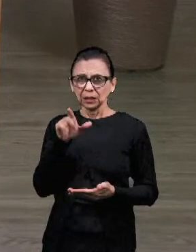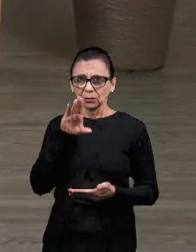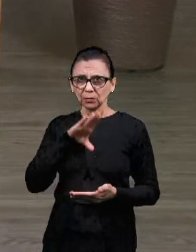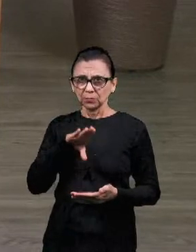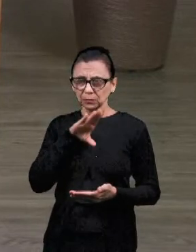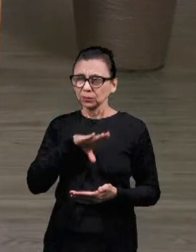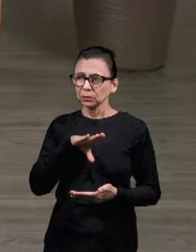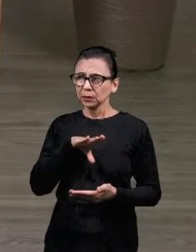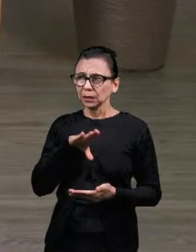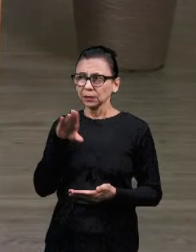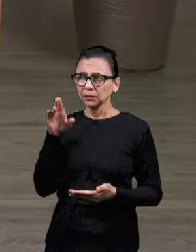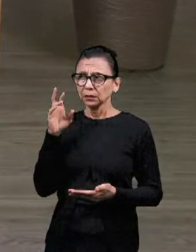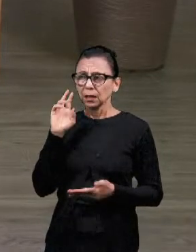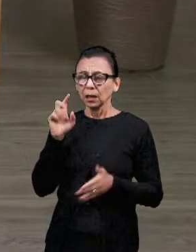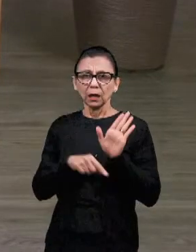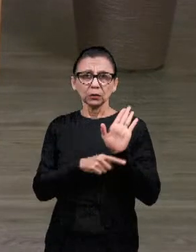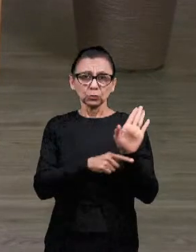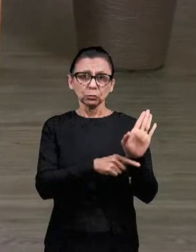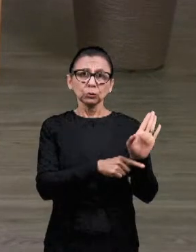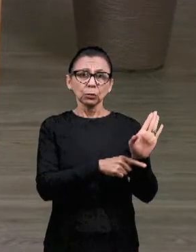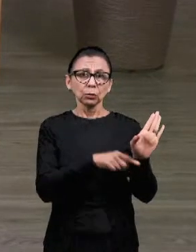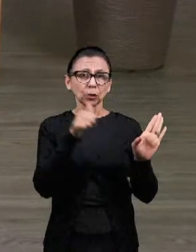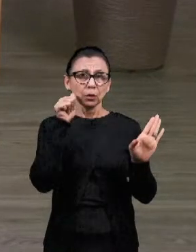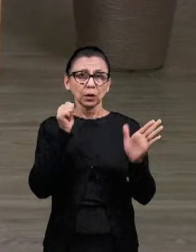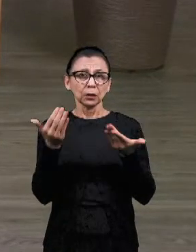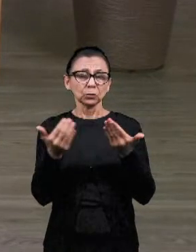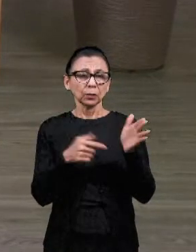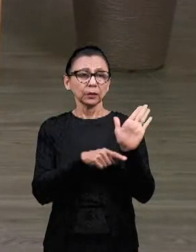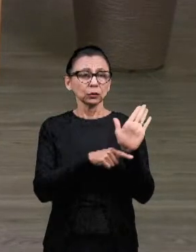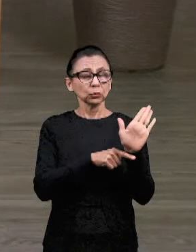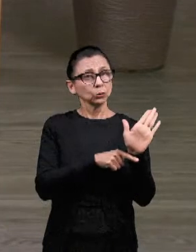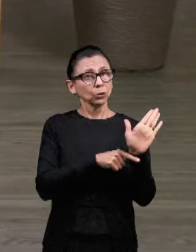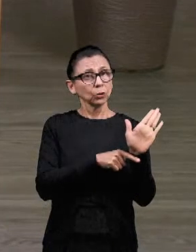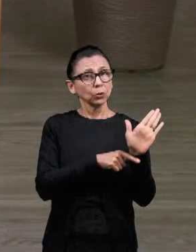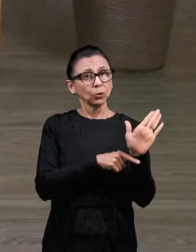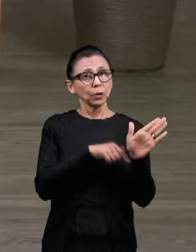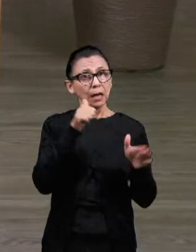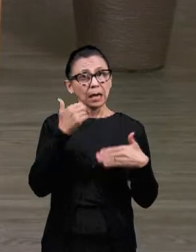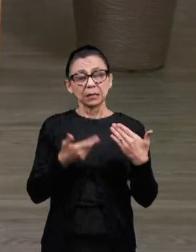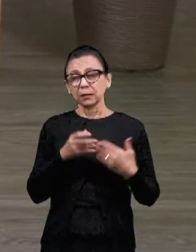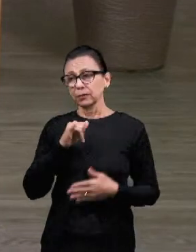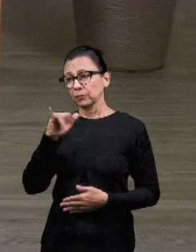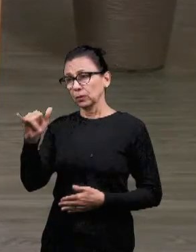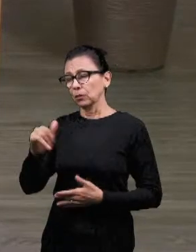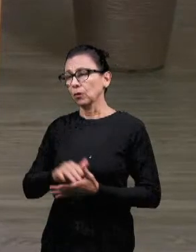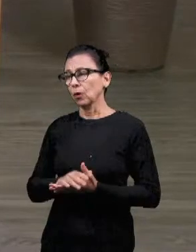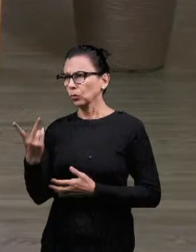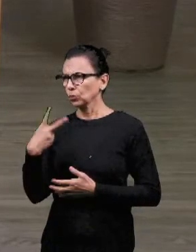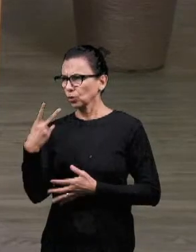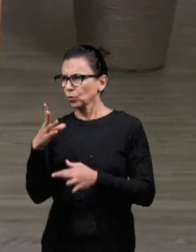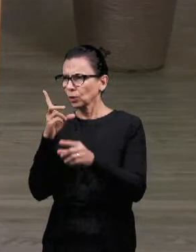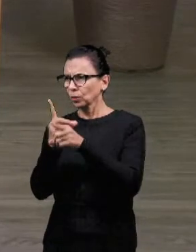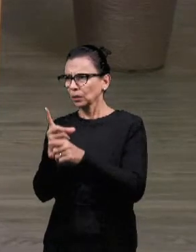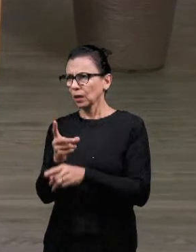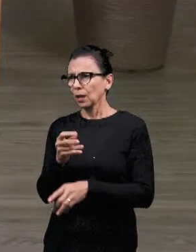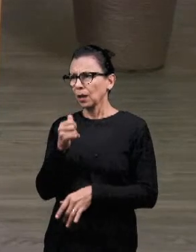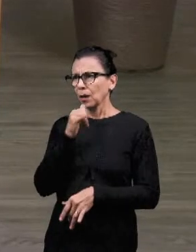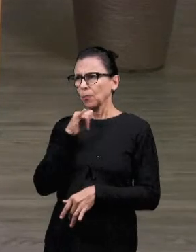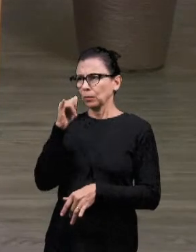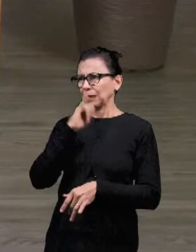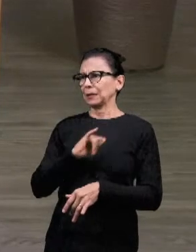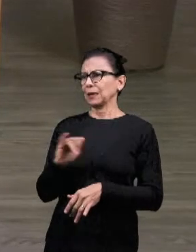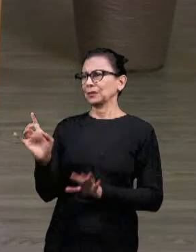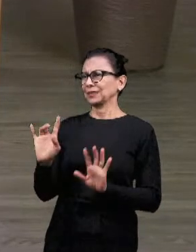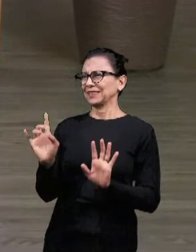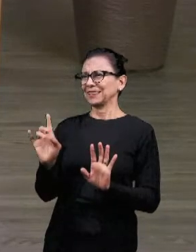ajudou, e depois essa irmã falou para ela, essa jovem, falou assim, olha, não foi por acaso que nós nos encontramos aqui. Nós servimos a um